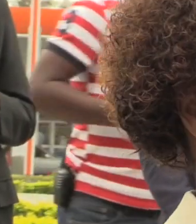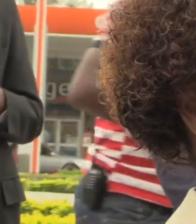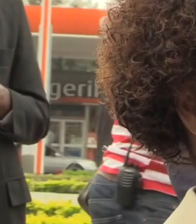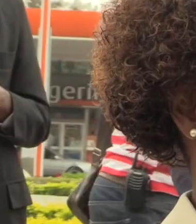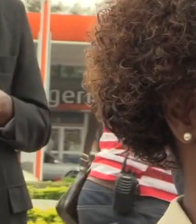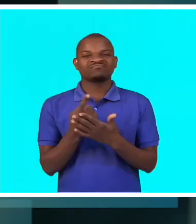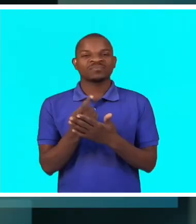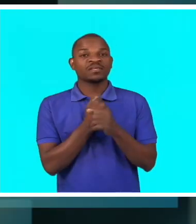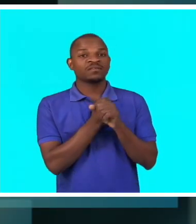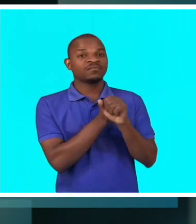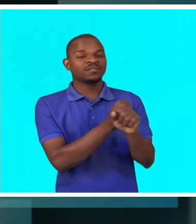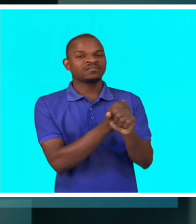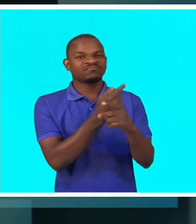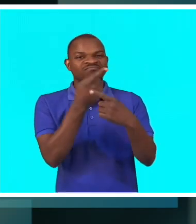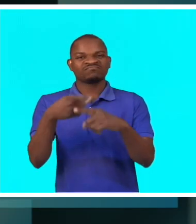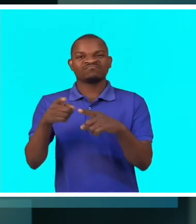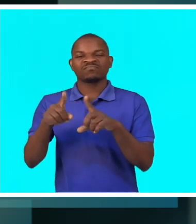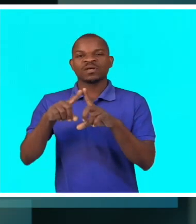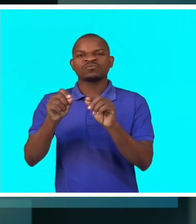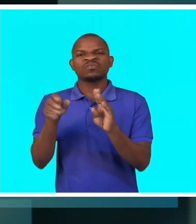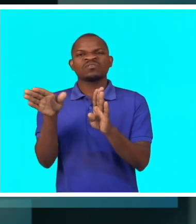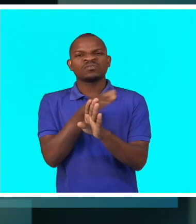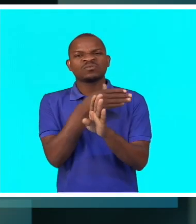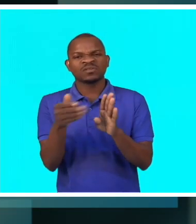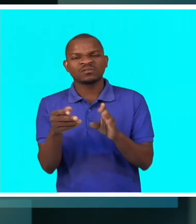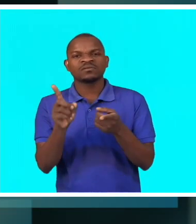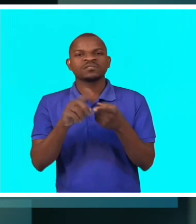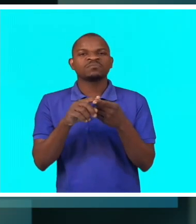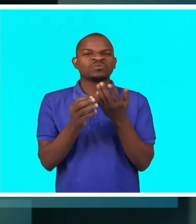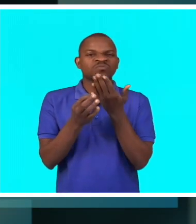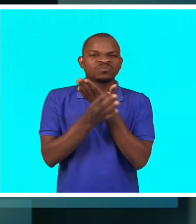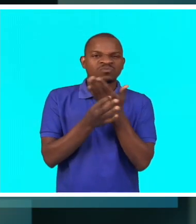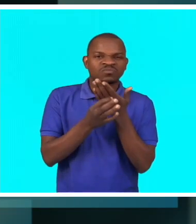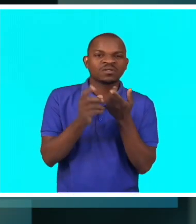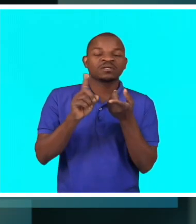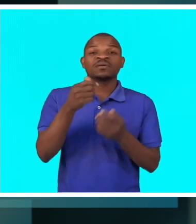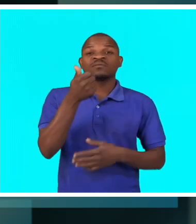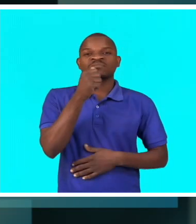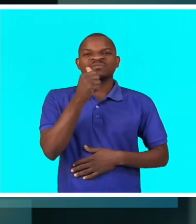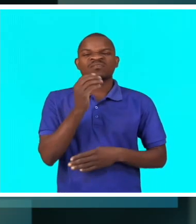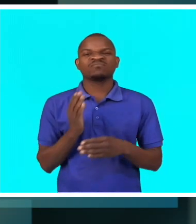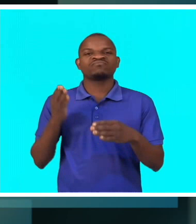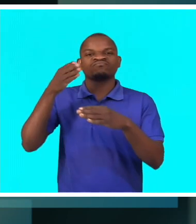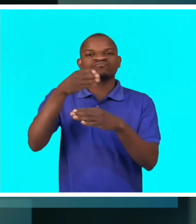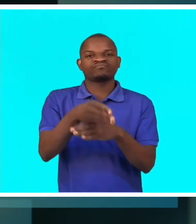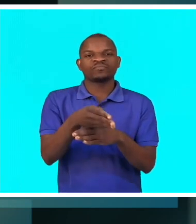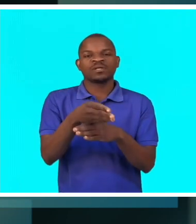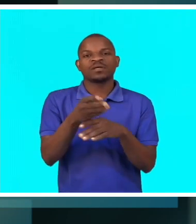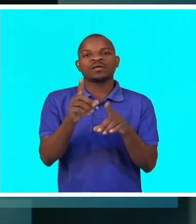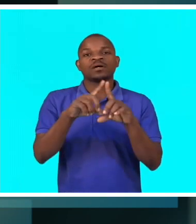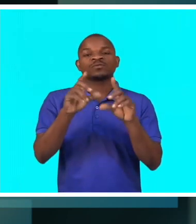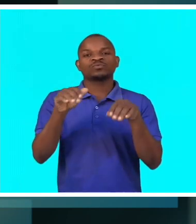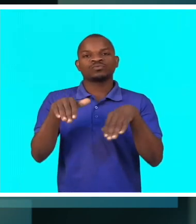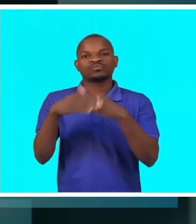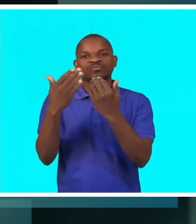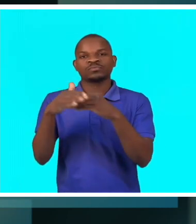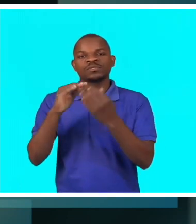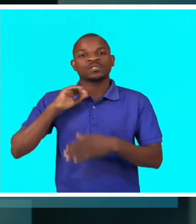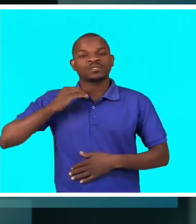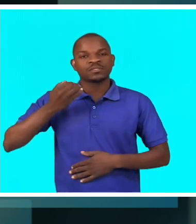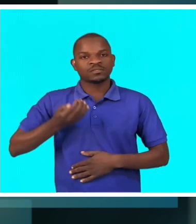nesta data. Para evitar que outros fatores como a violência, consumo das drogas, o álcool interfira